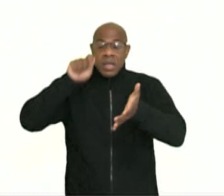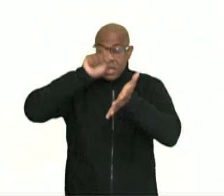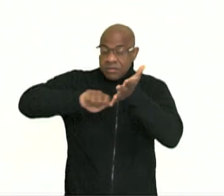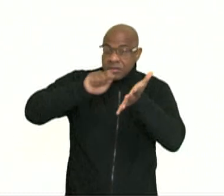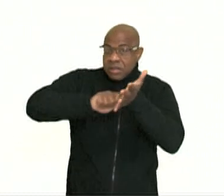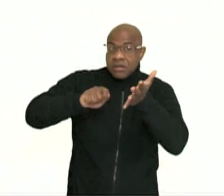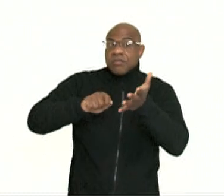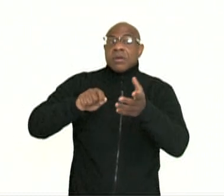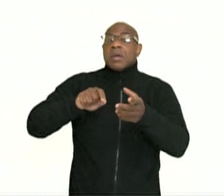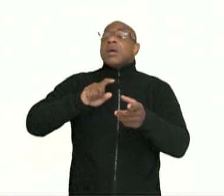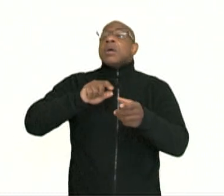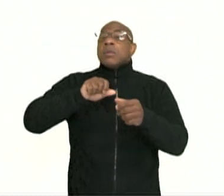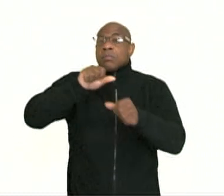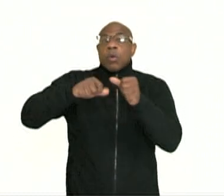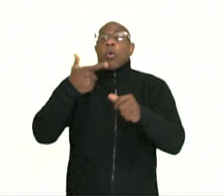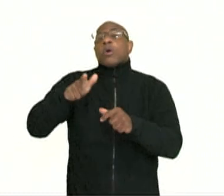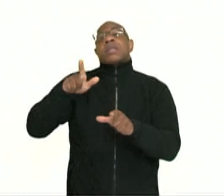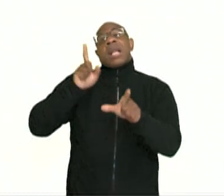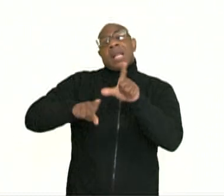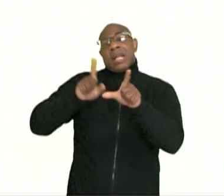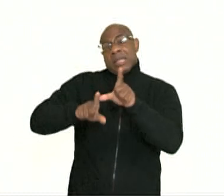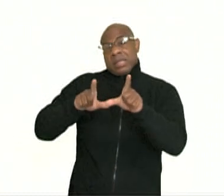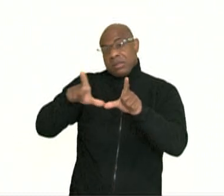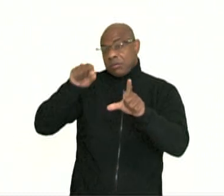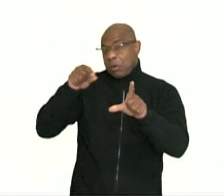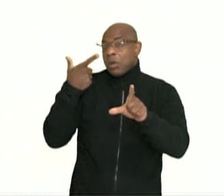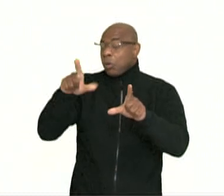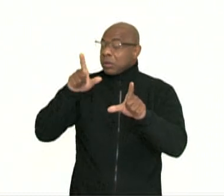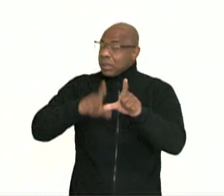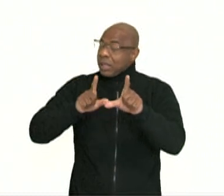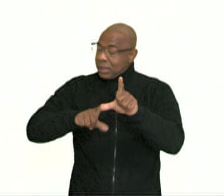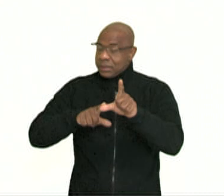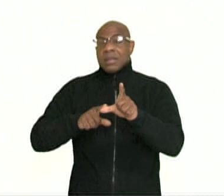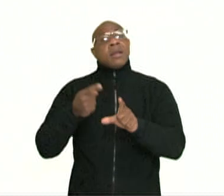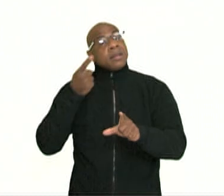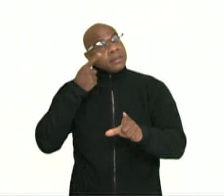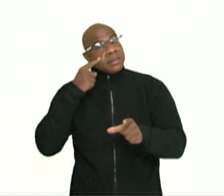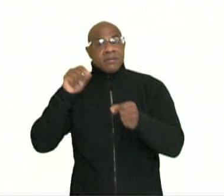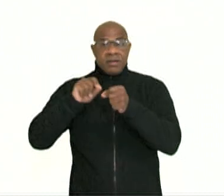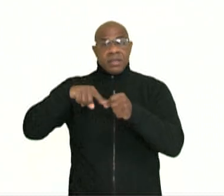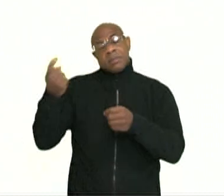chamando, renomeando a incógnita x ao quadrado. Faz isso que eu já volto.